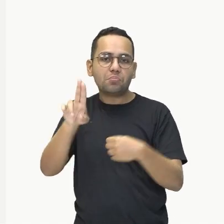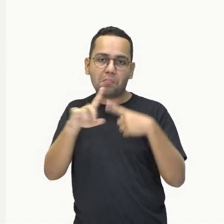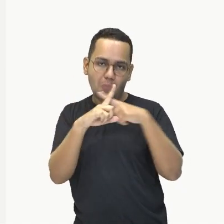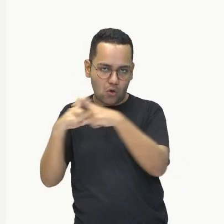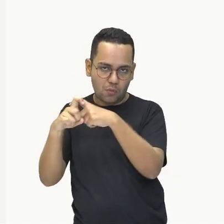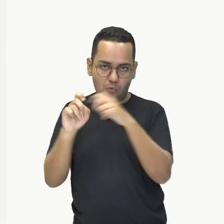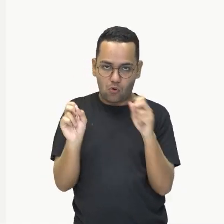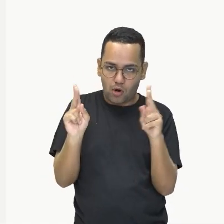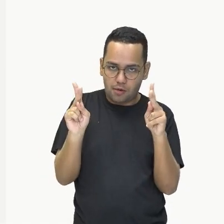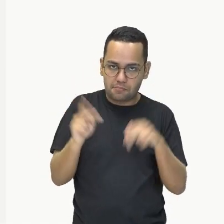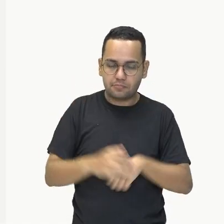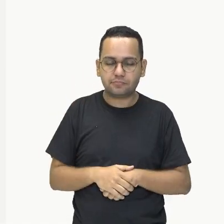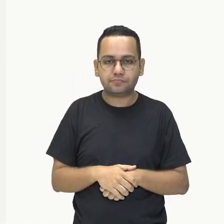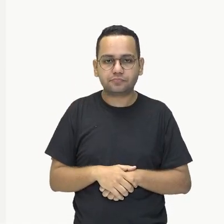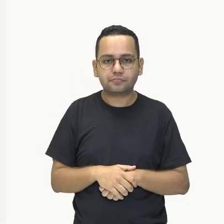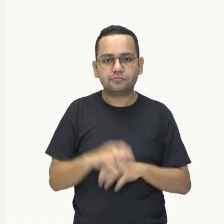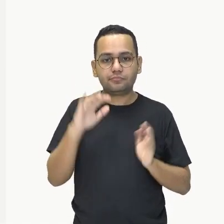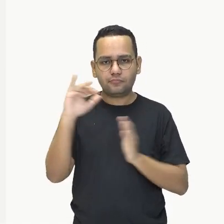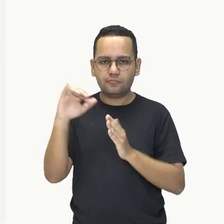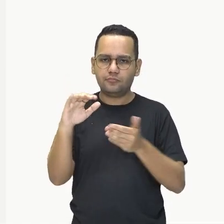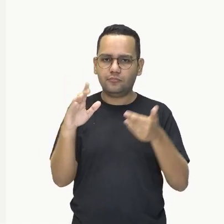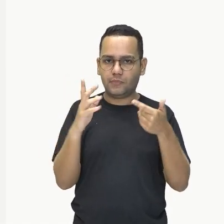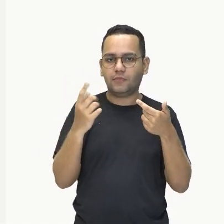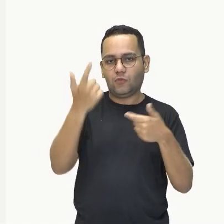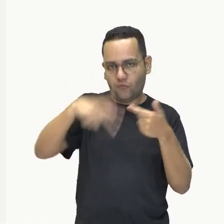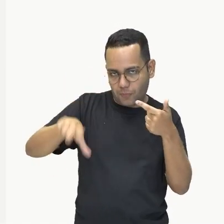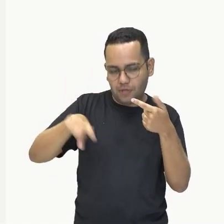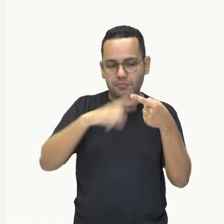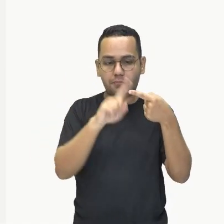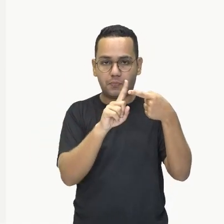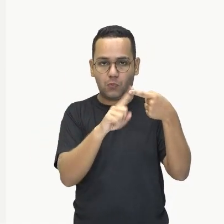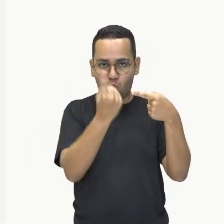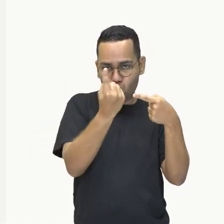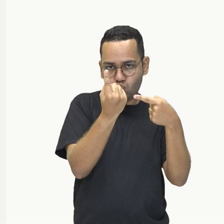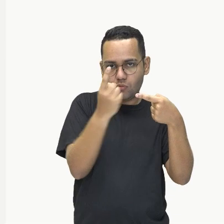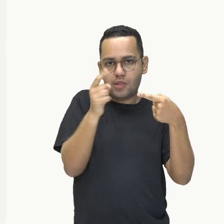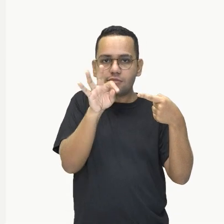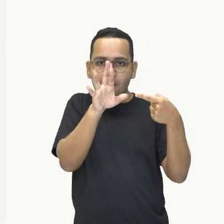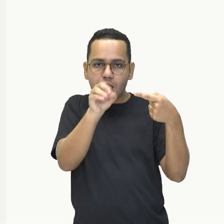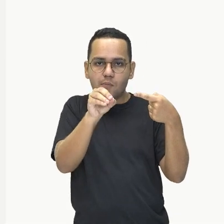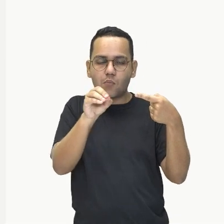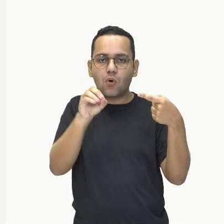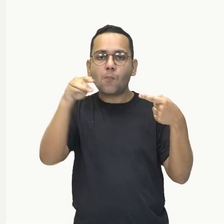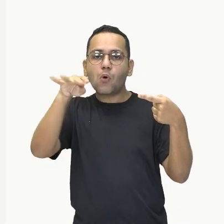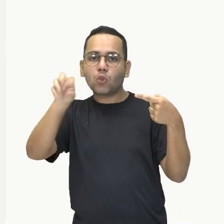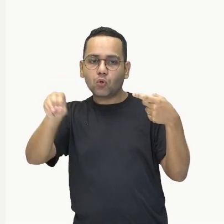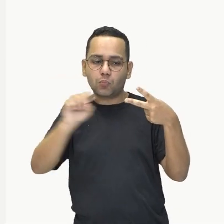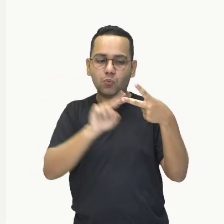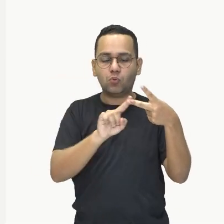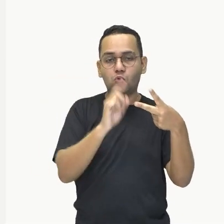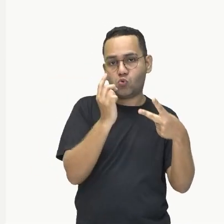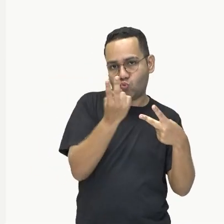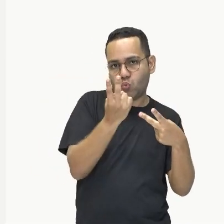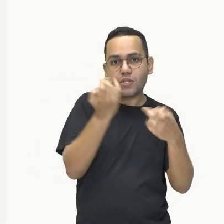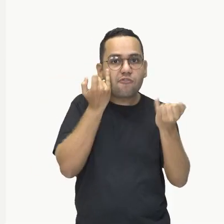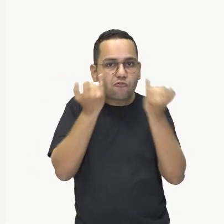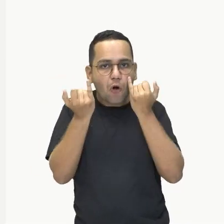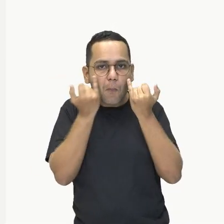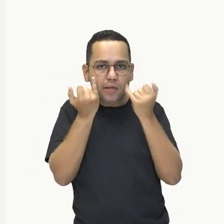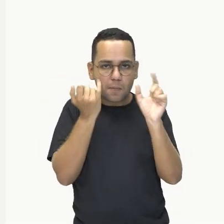Então, um termo, monômio. 2 termos, binômio. 3 termos,